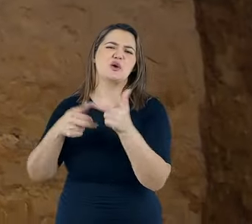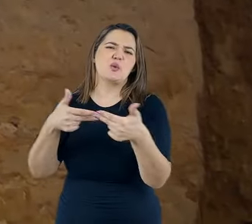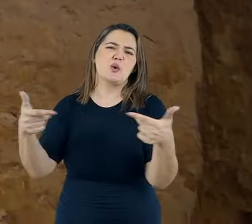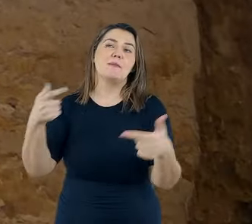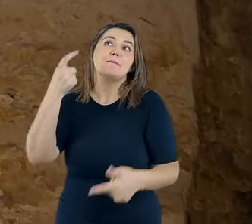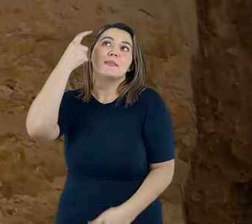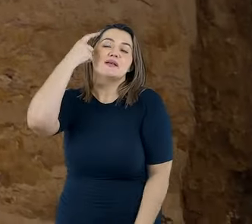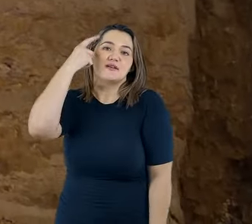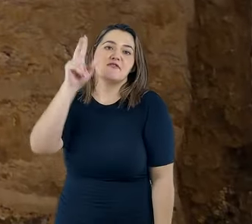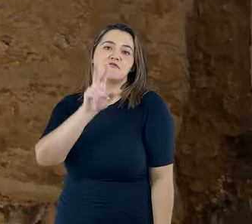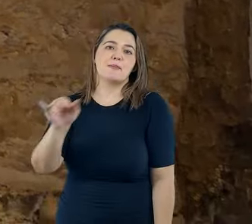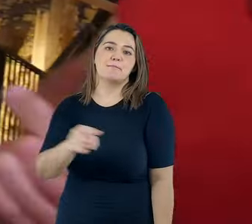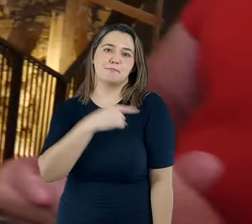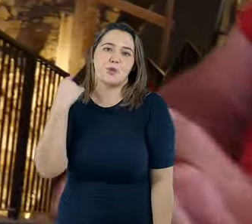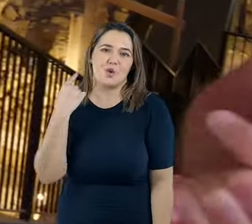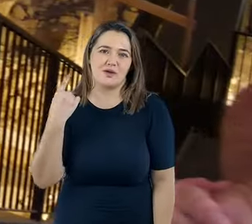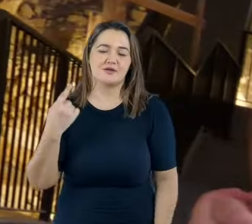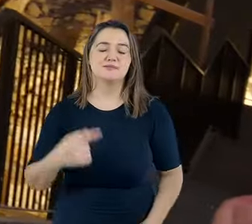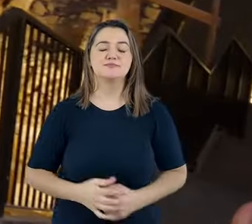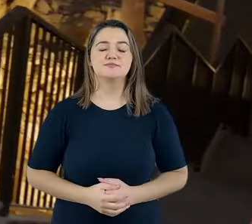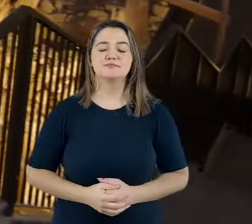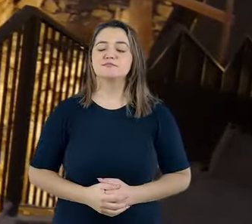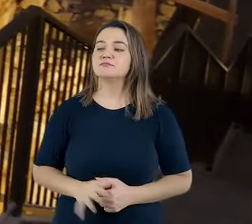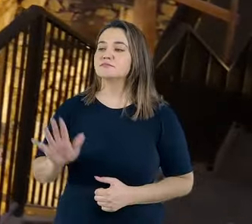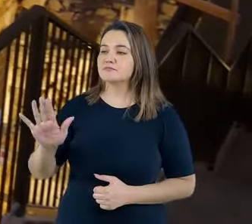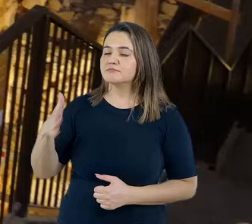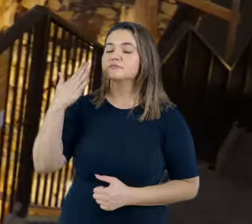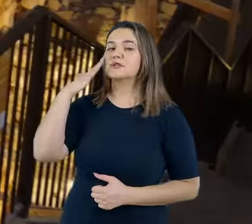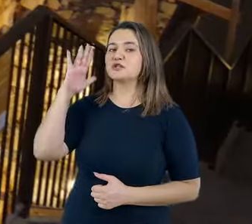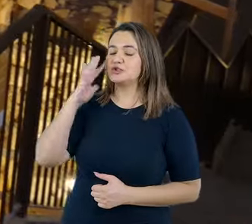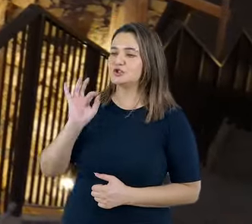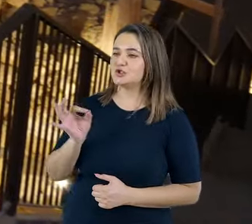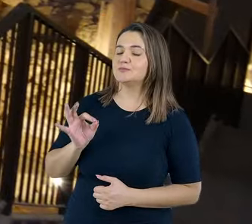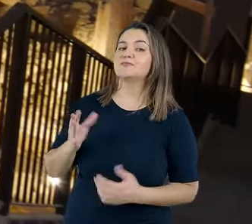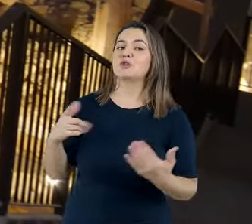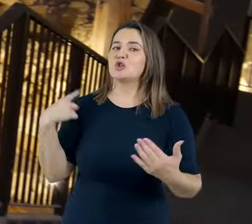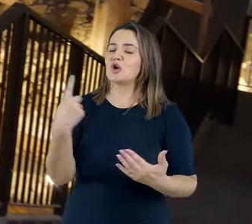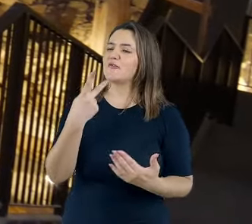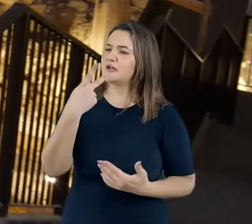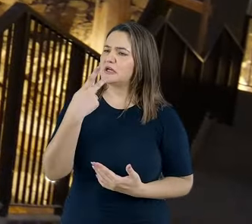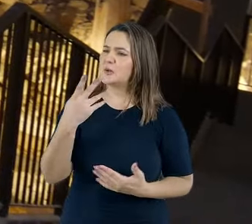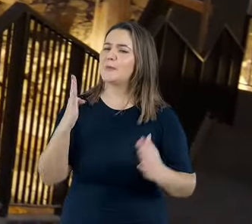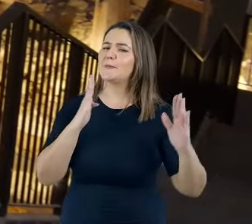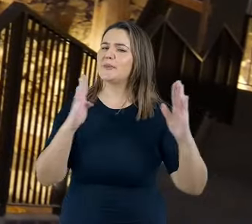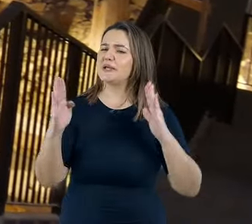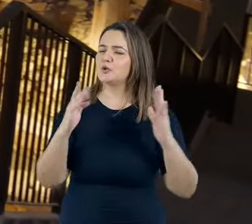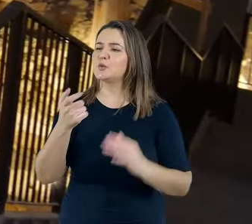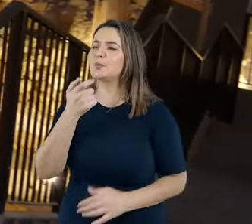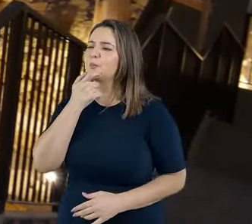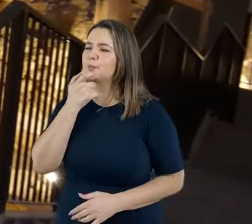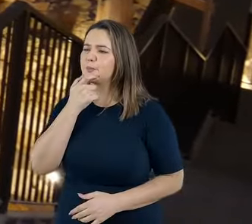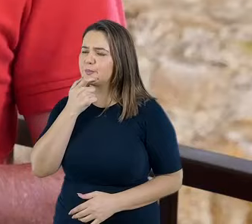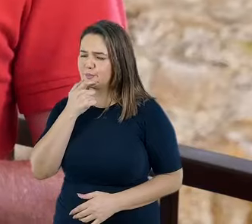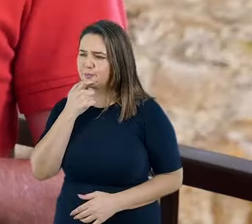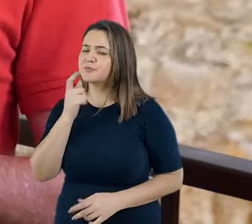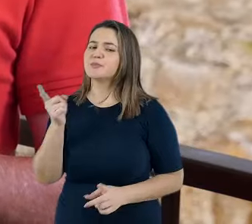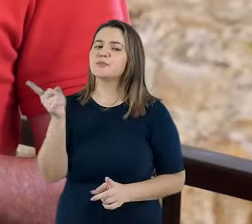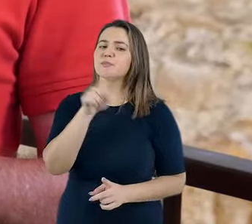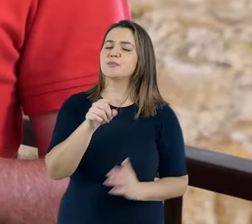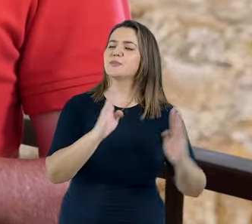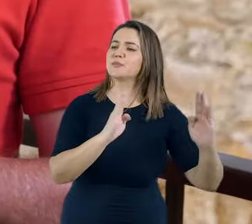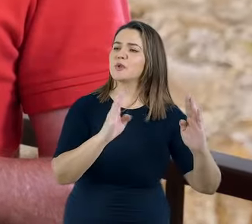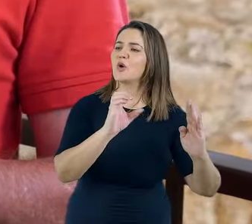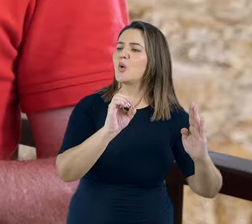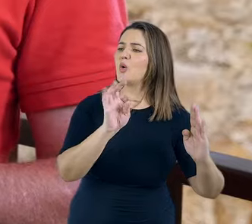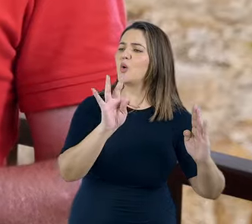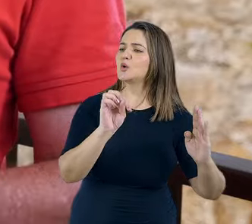né? Pensavam que iam morrer. Ou seja, pelo que eu estou entendendo, então, nós estávamos falando aqui do período britânico e do período